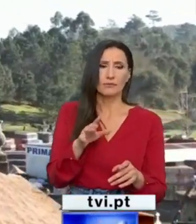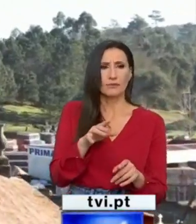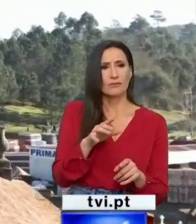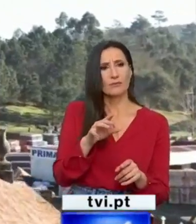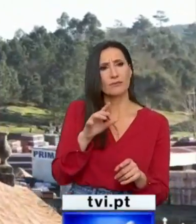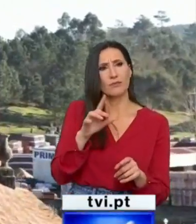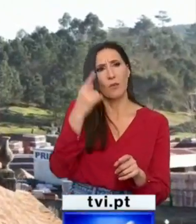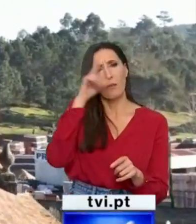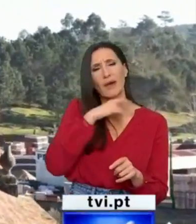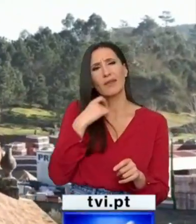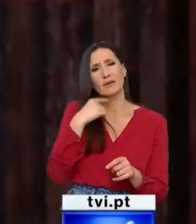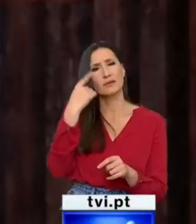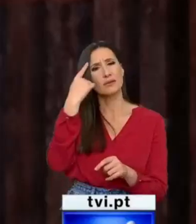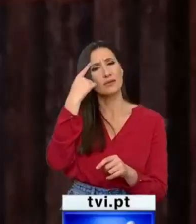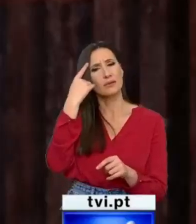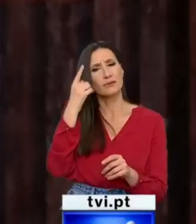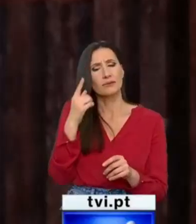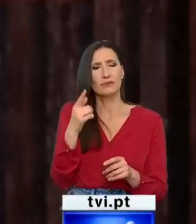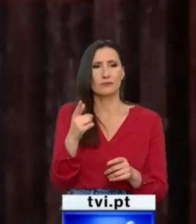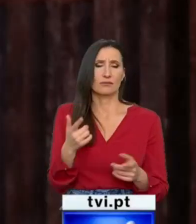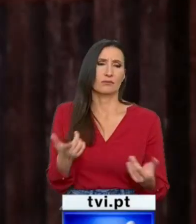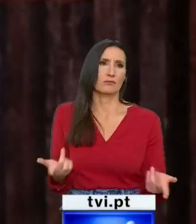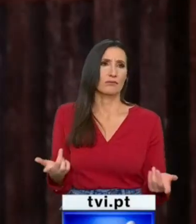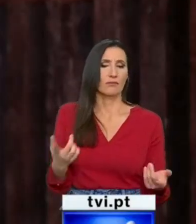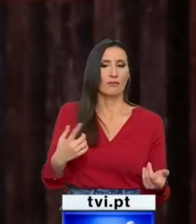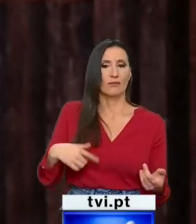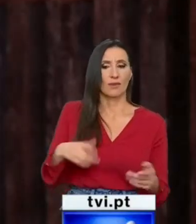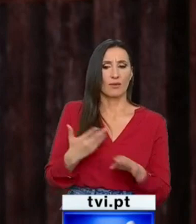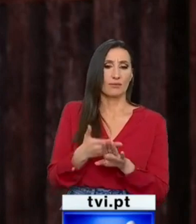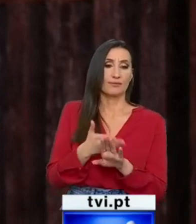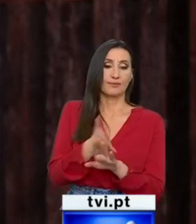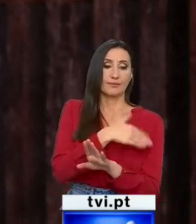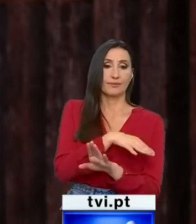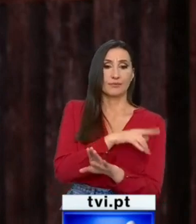deduções. O entendimento da